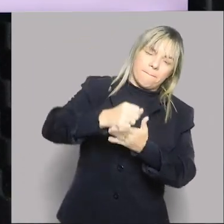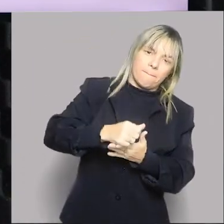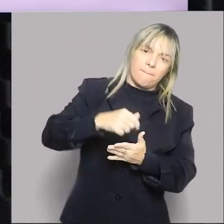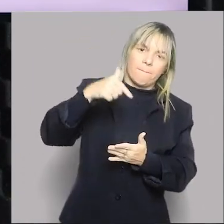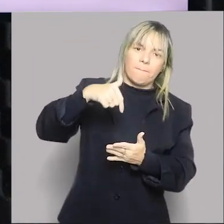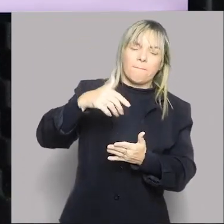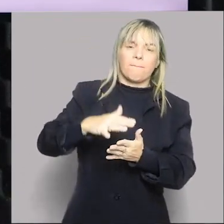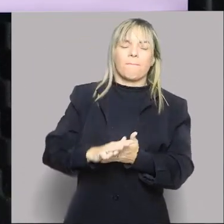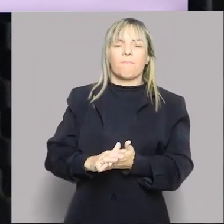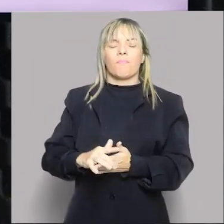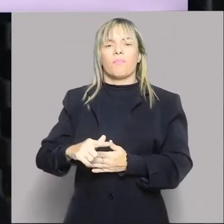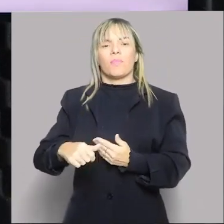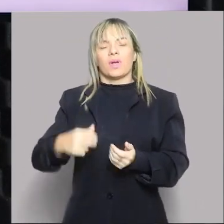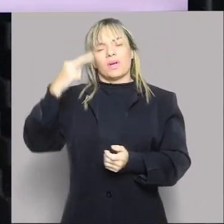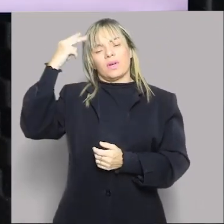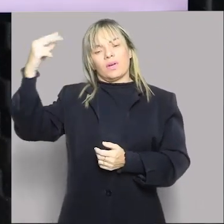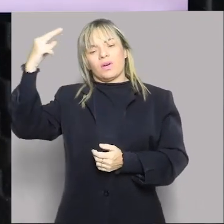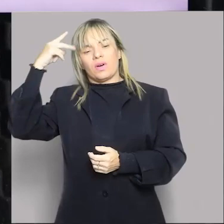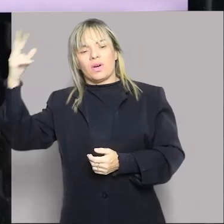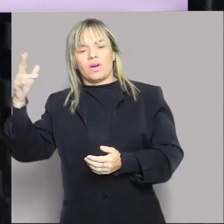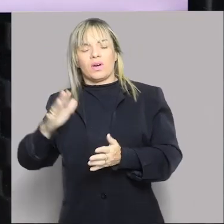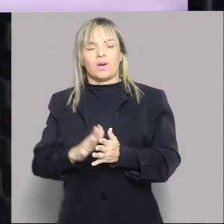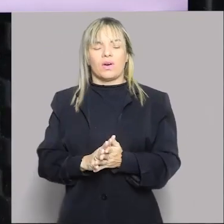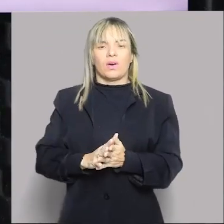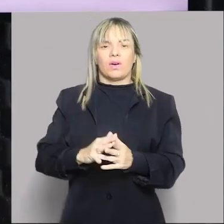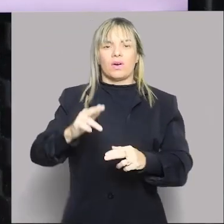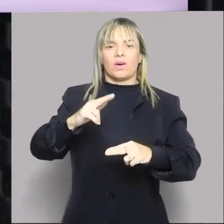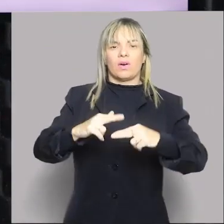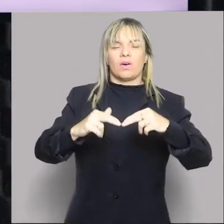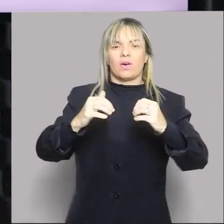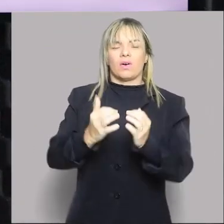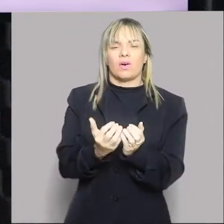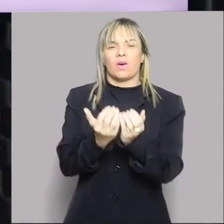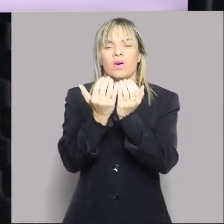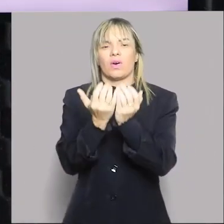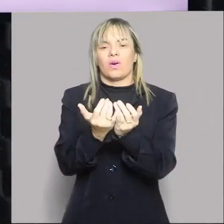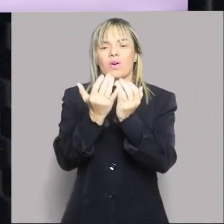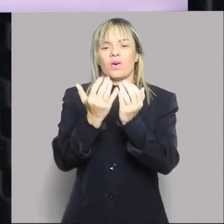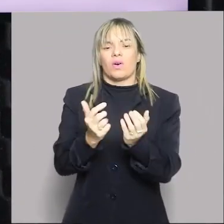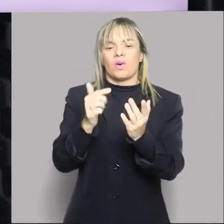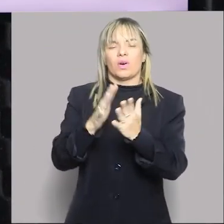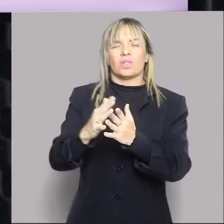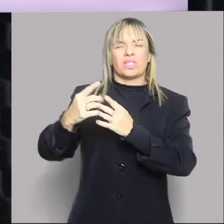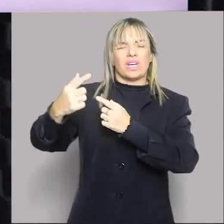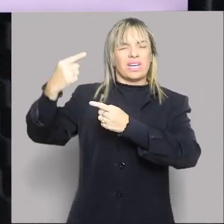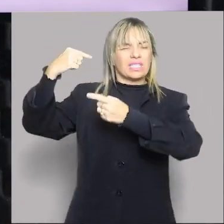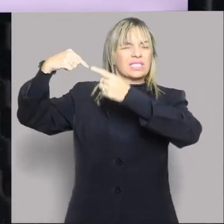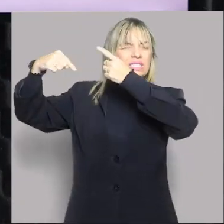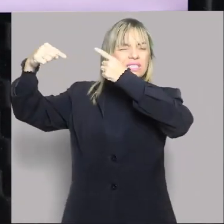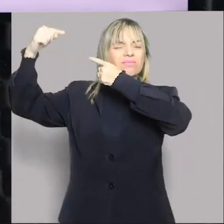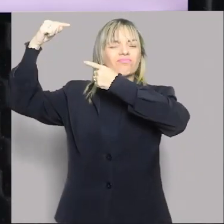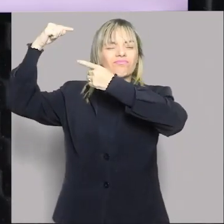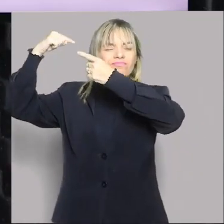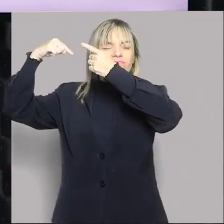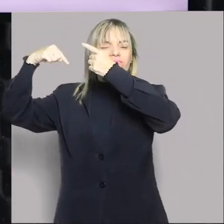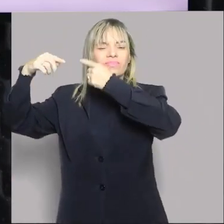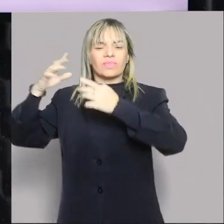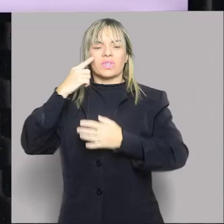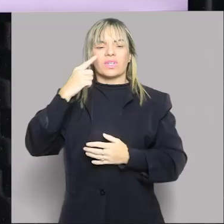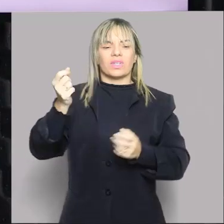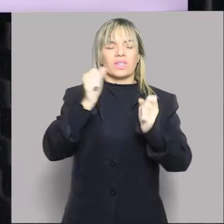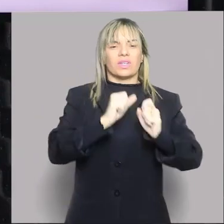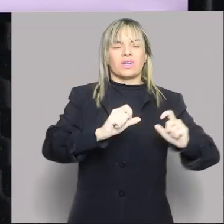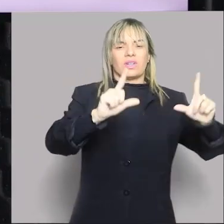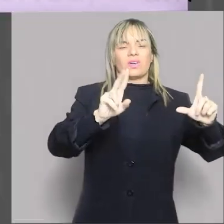pessoas pré-históricas dançando ao redor da fogueira, né, danças aborígenes, danças ancestrais, entre outras. Eu coloquei essa aqui porque eu achei